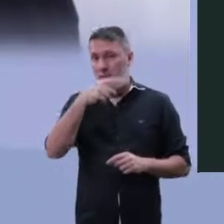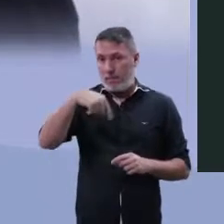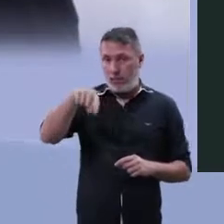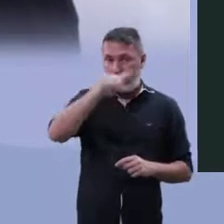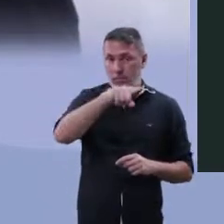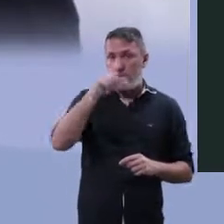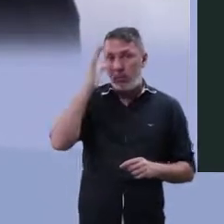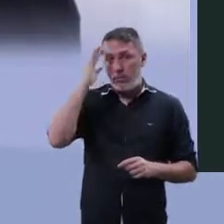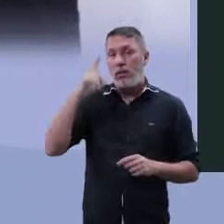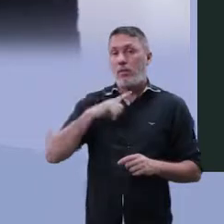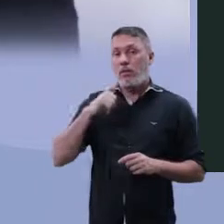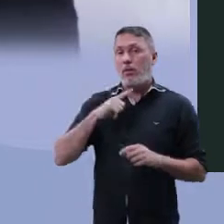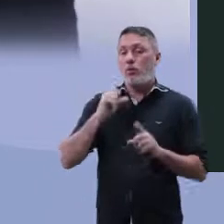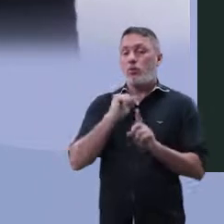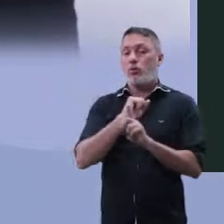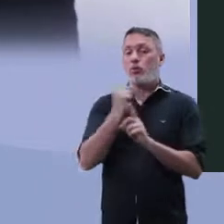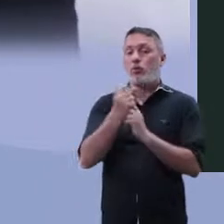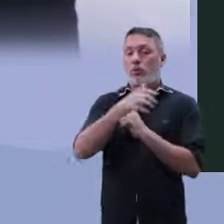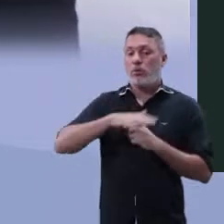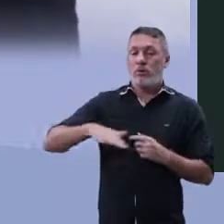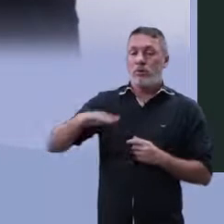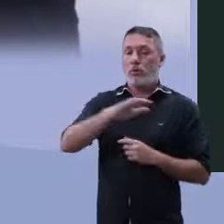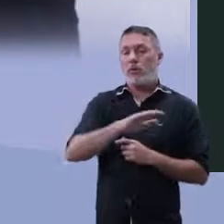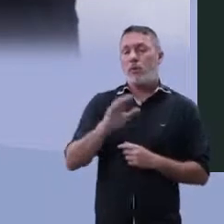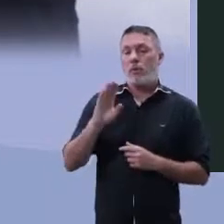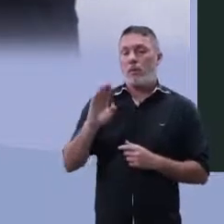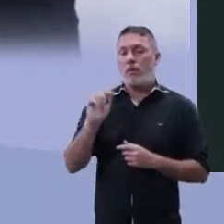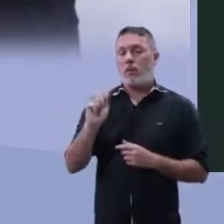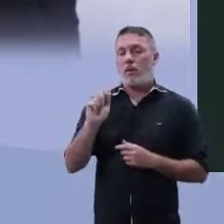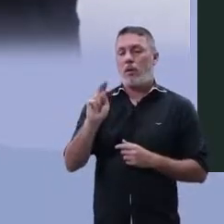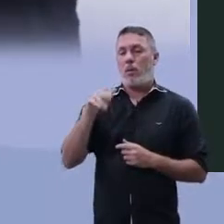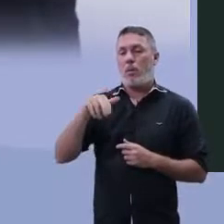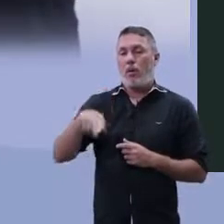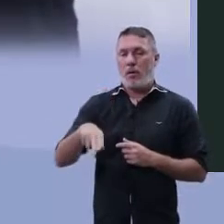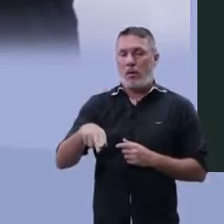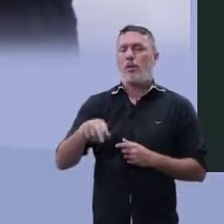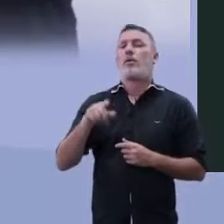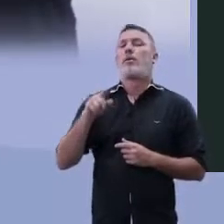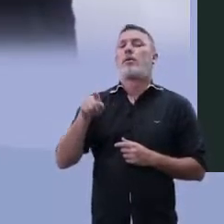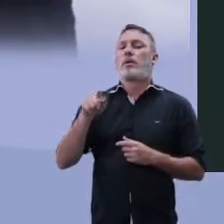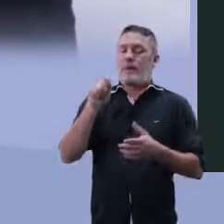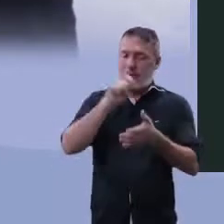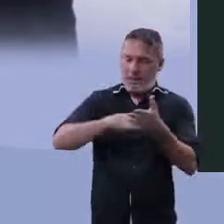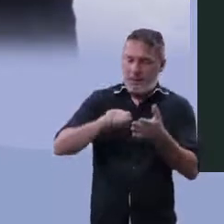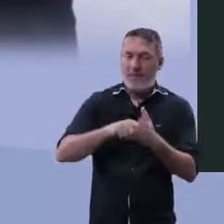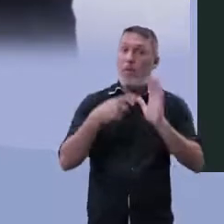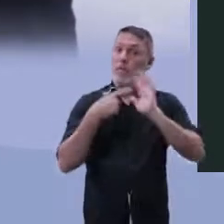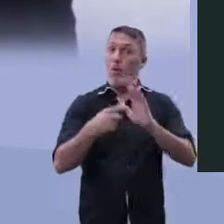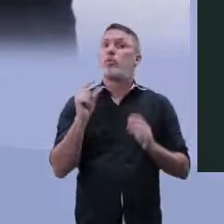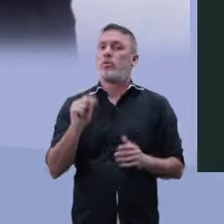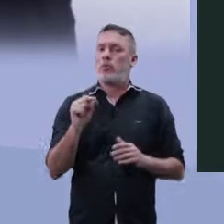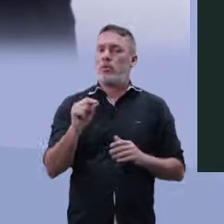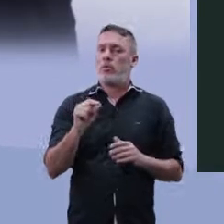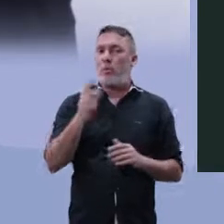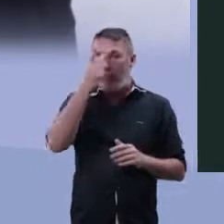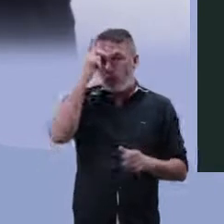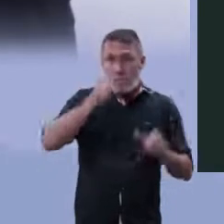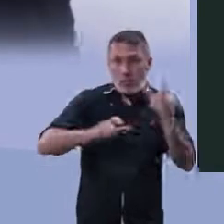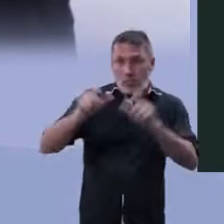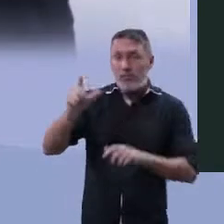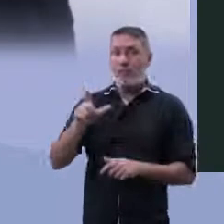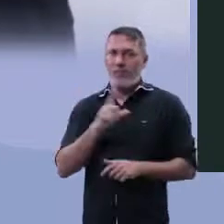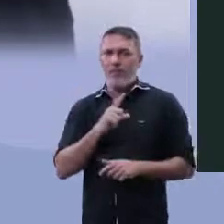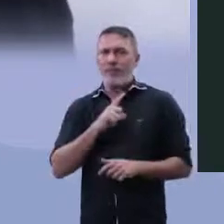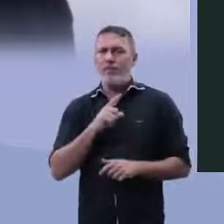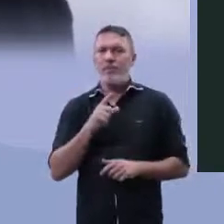que você pega, e aí eu estou trazendo o Zygmunt Bauman, que é um sociólogo, né? Vai escrever ali, mostrando essa situação, né? Que as